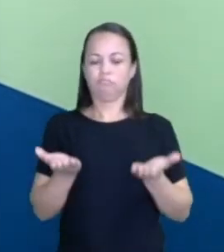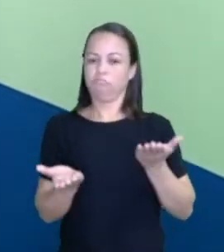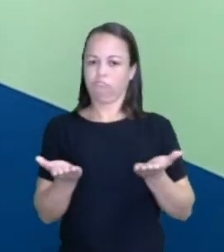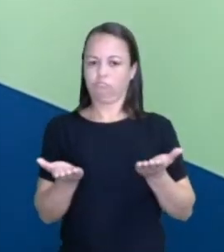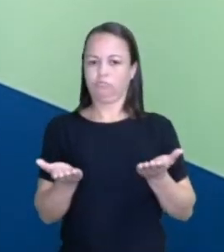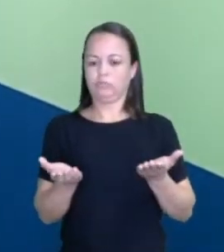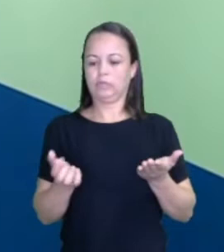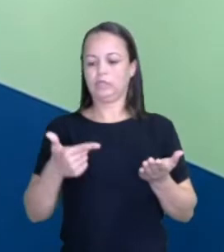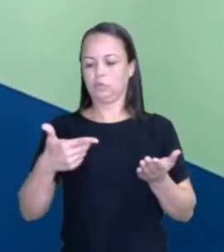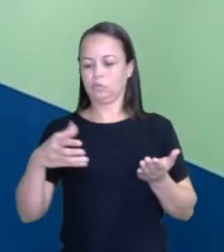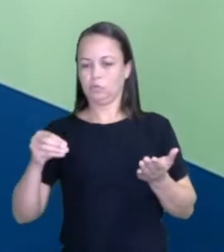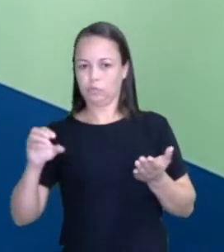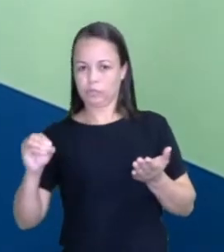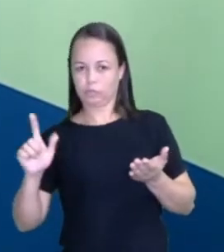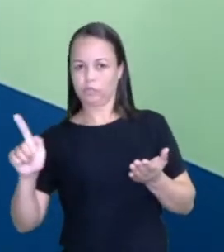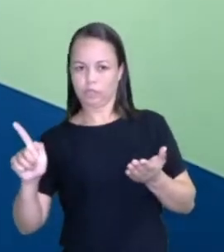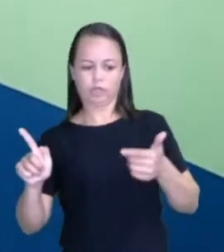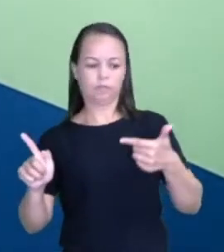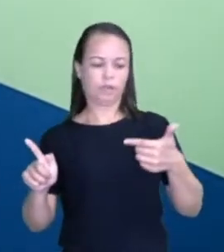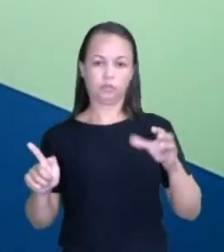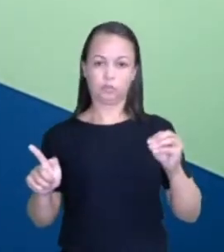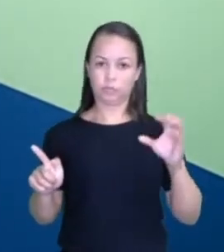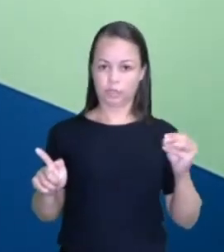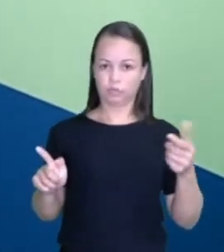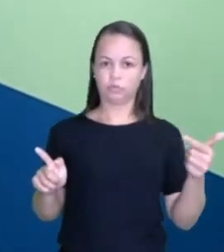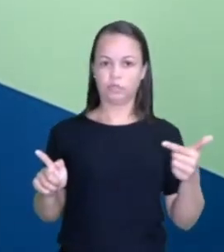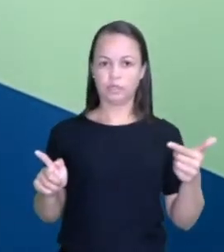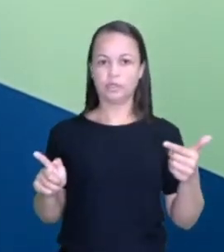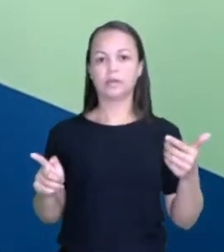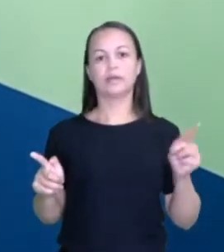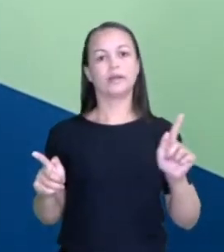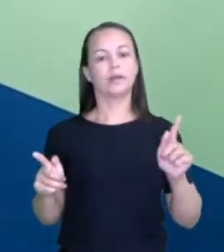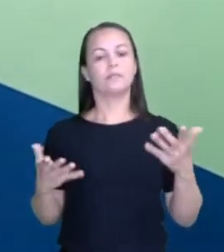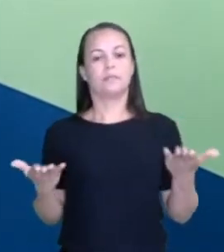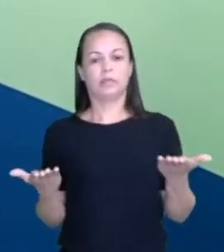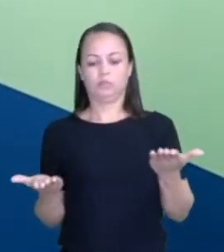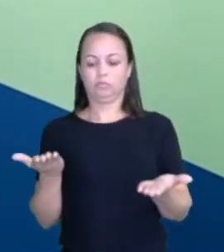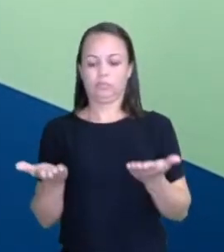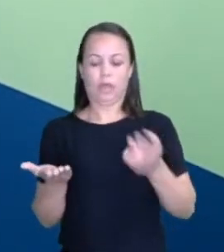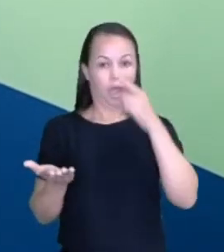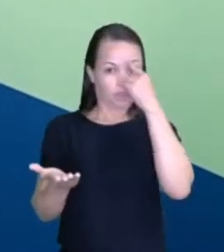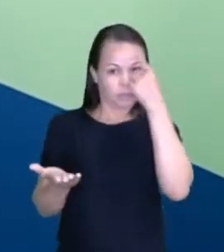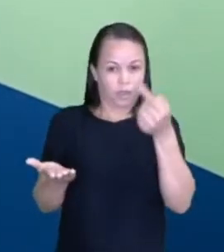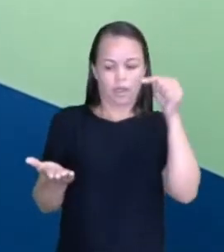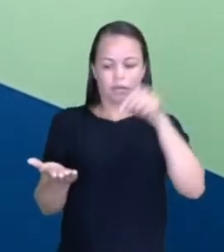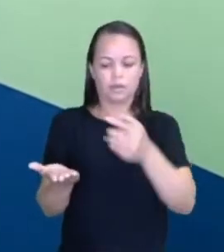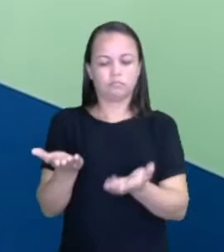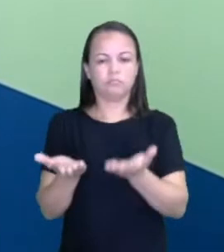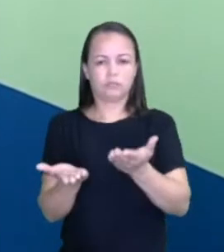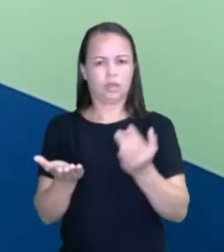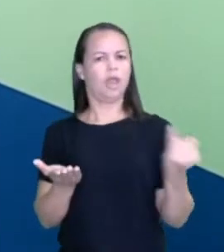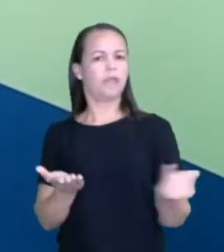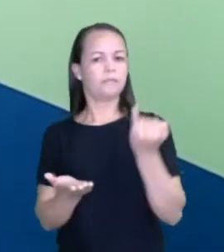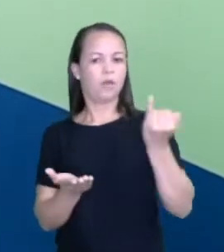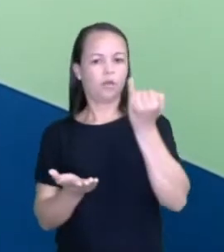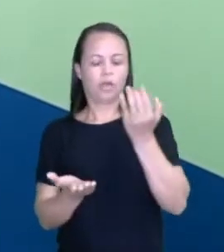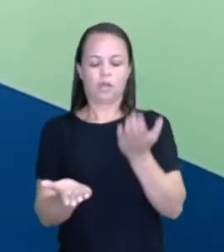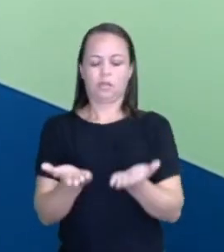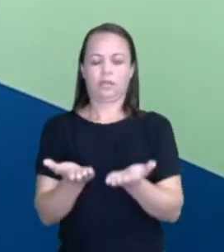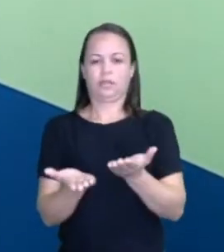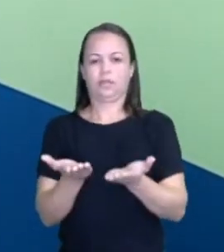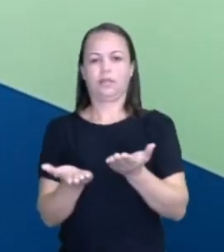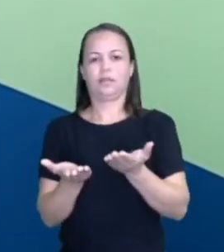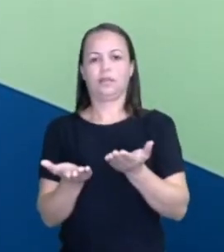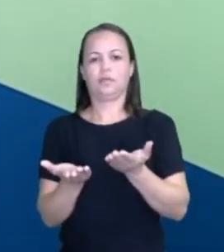que tem aqui do lado. Por isso que a ideia da balança, ela é essencial. Porque é esse equilíbrio. O